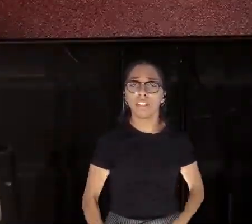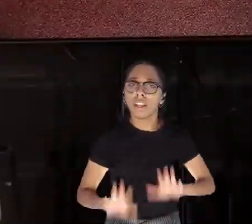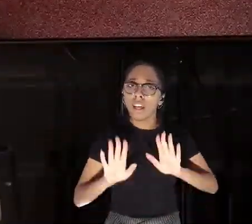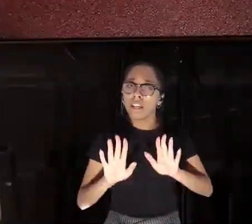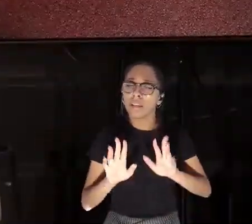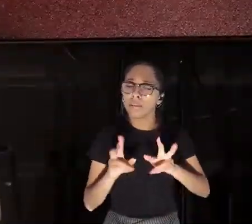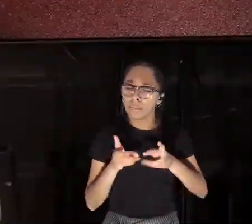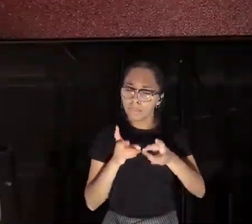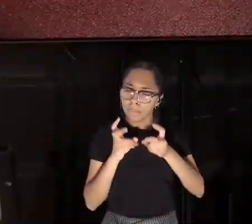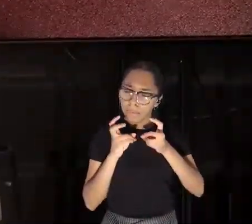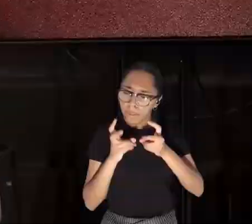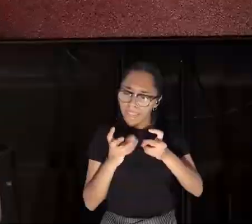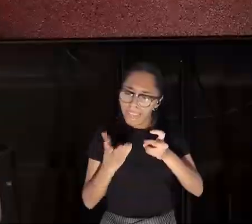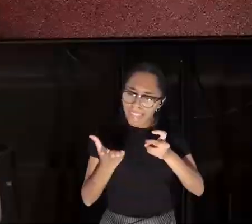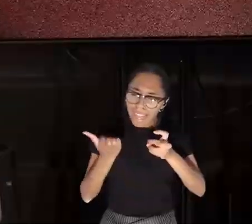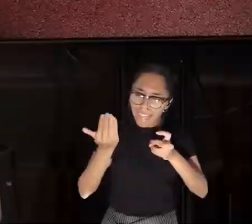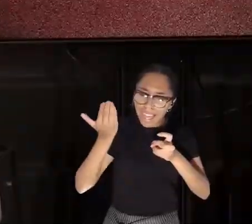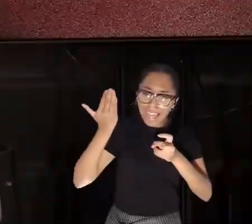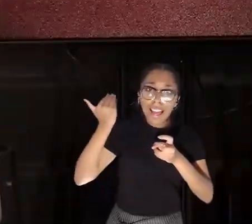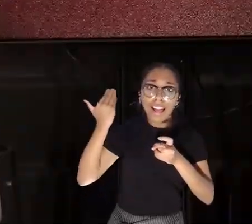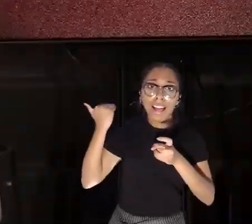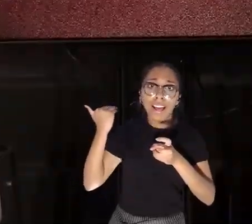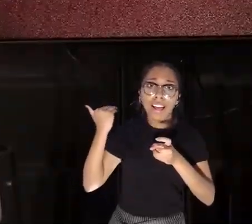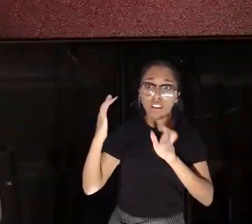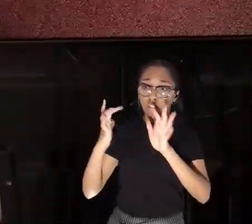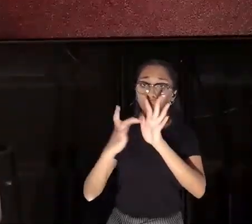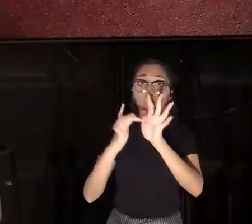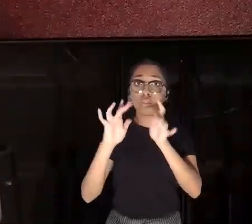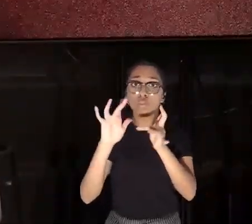Cristo... O quanto que Jesus Cristo